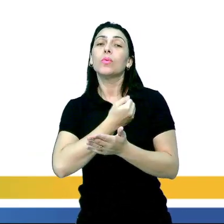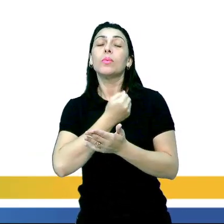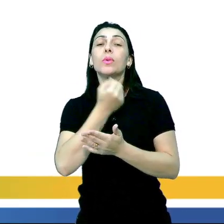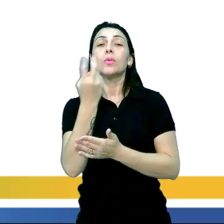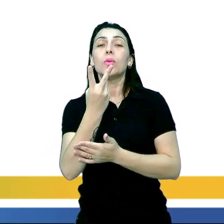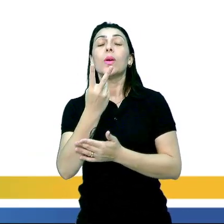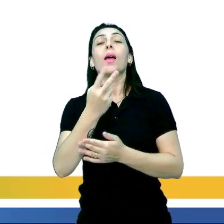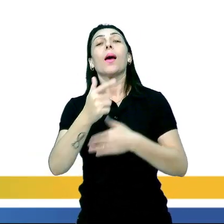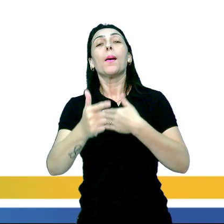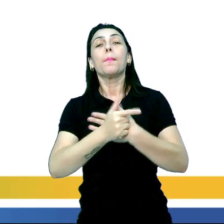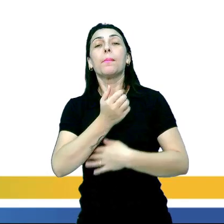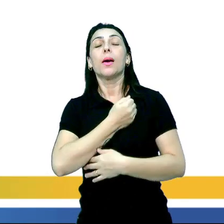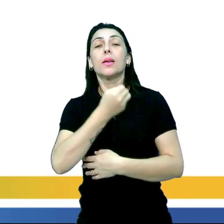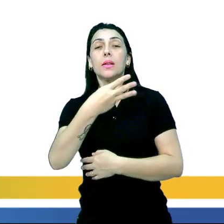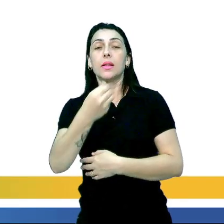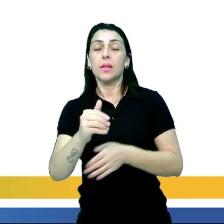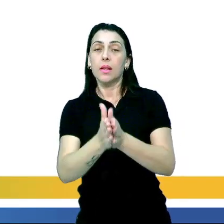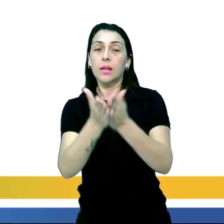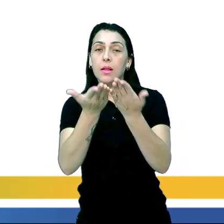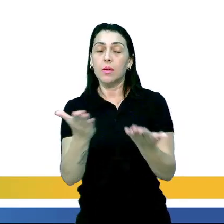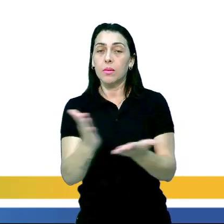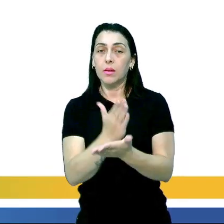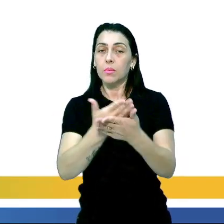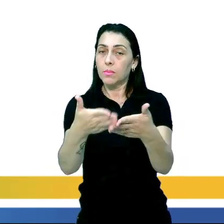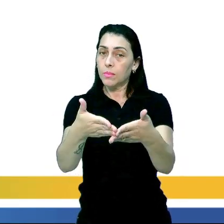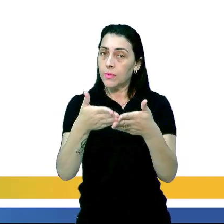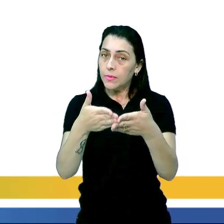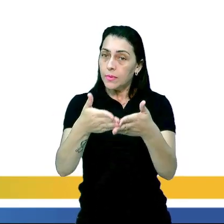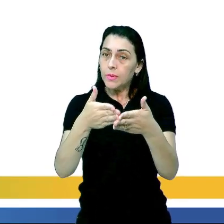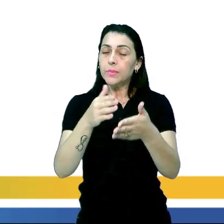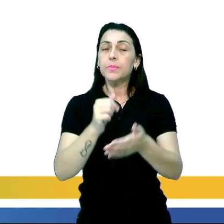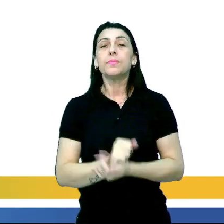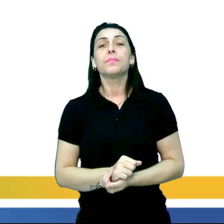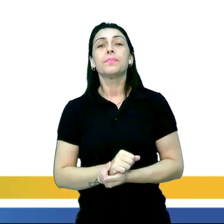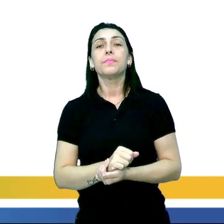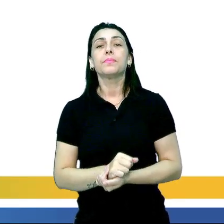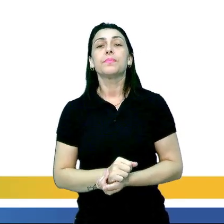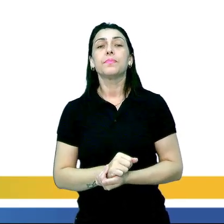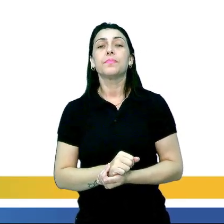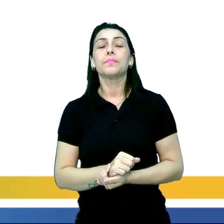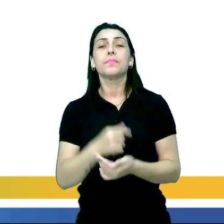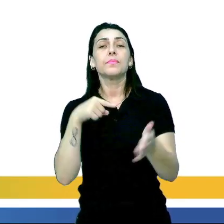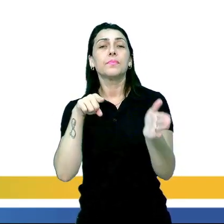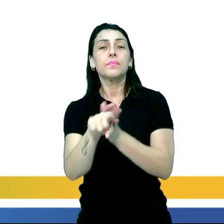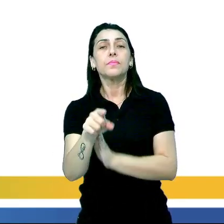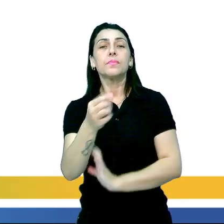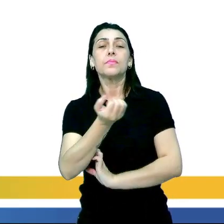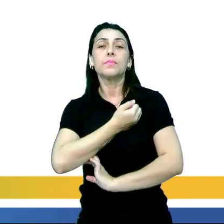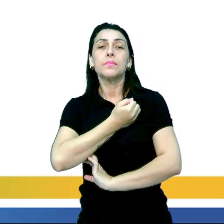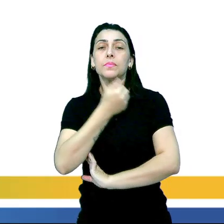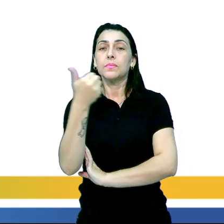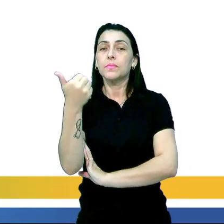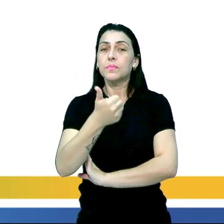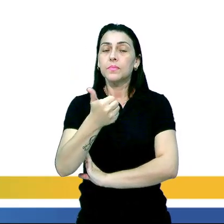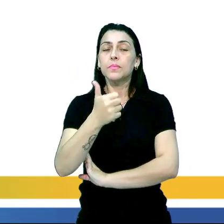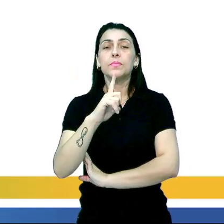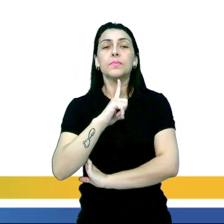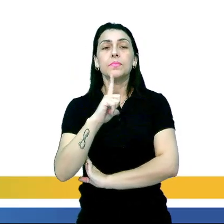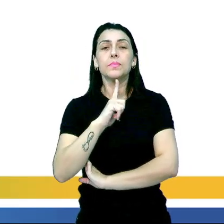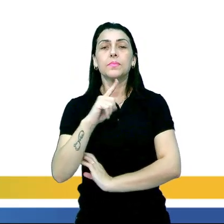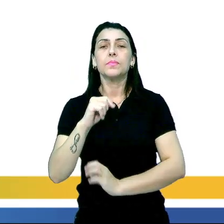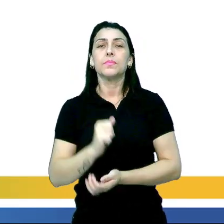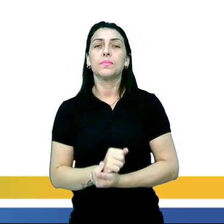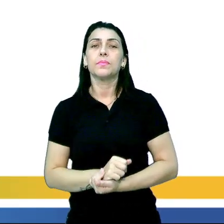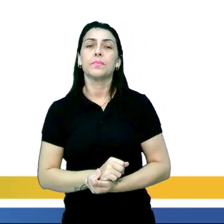página 36. Abram aí o livro, por gentileza. E aí é a questão número 1. Aí nós temos